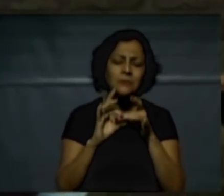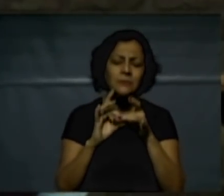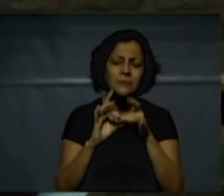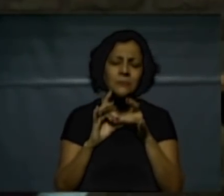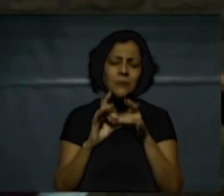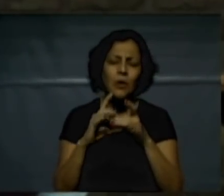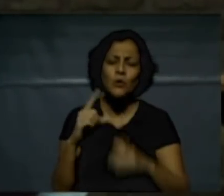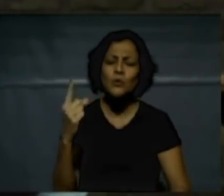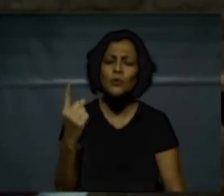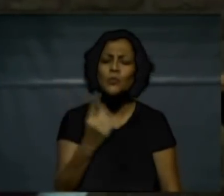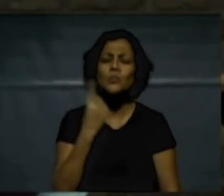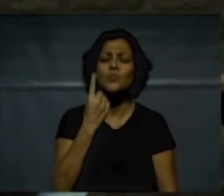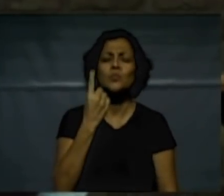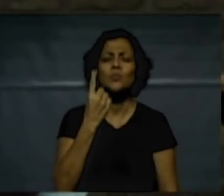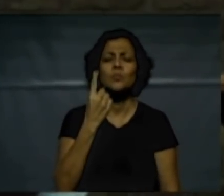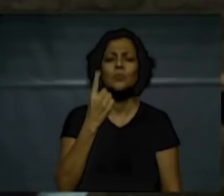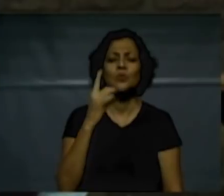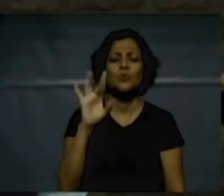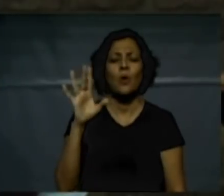em um só pensamento,